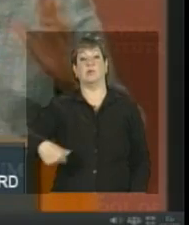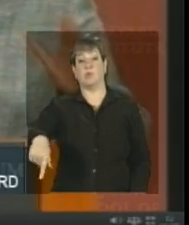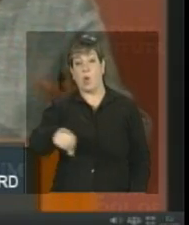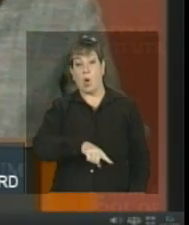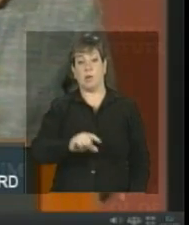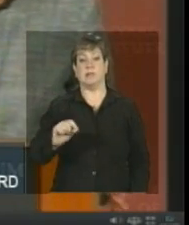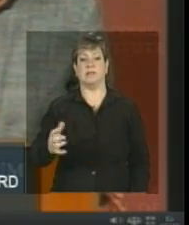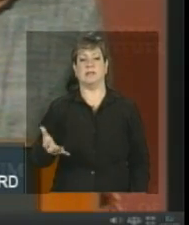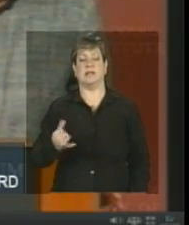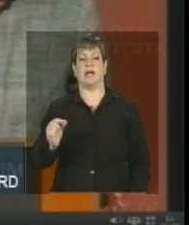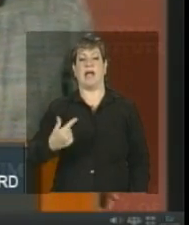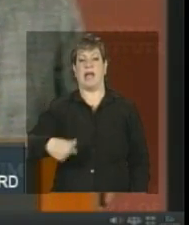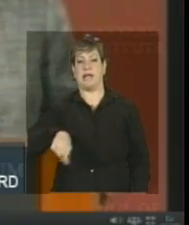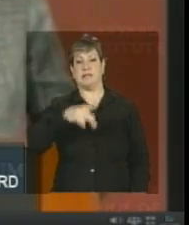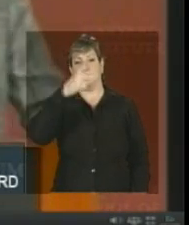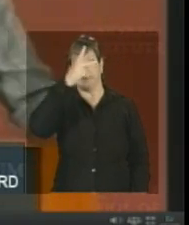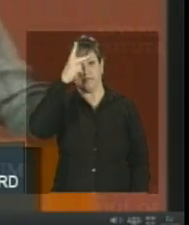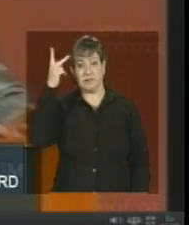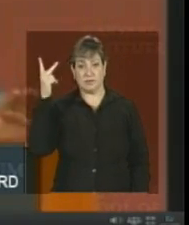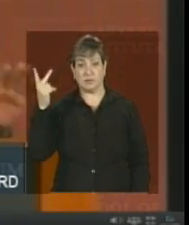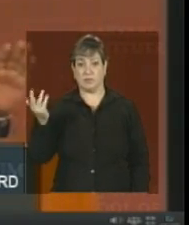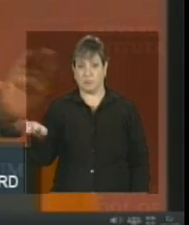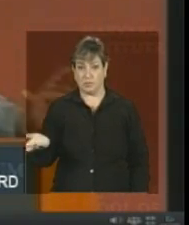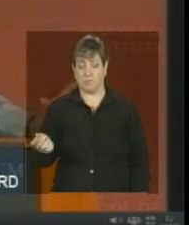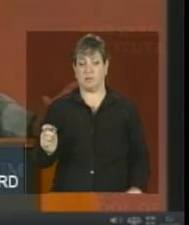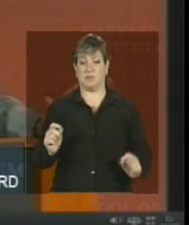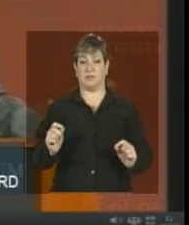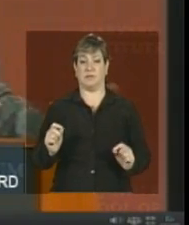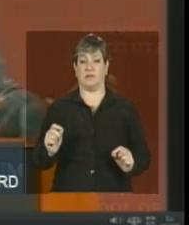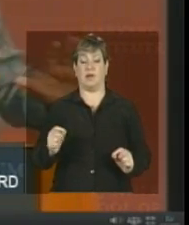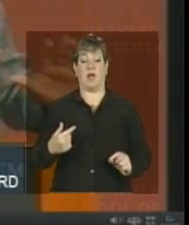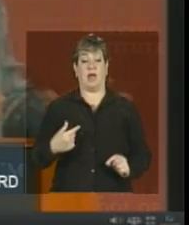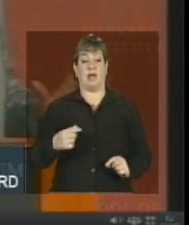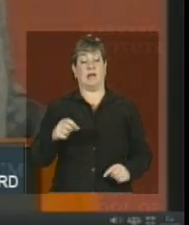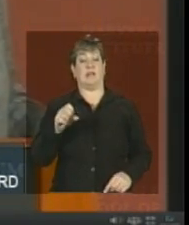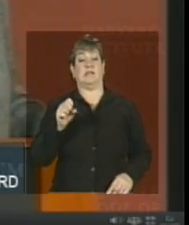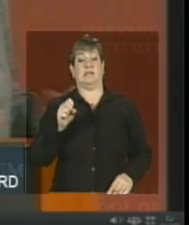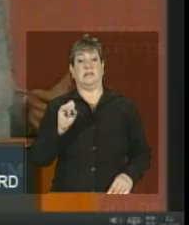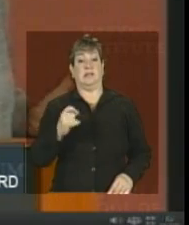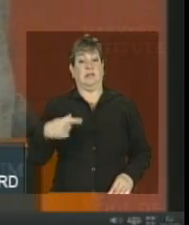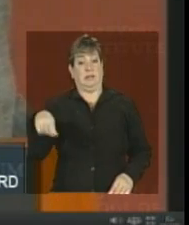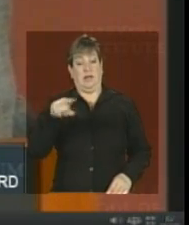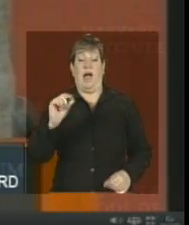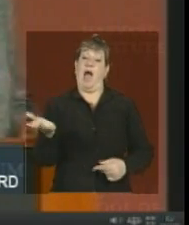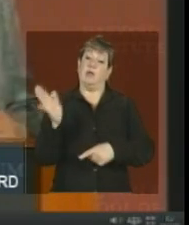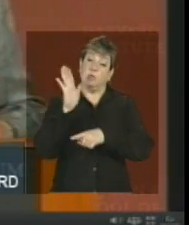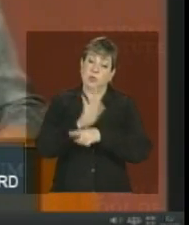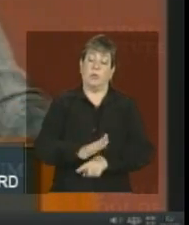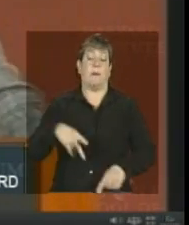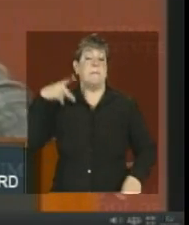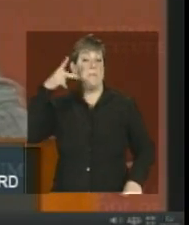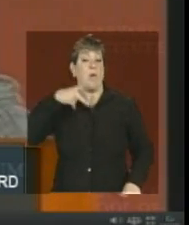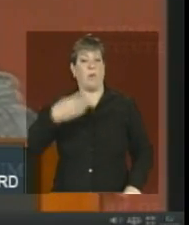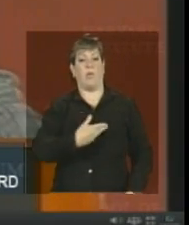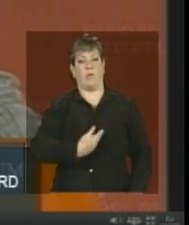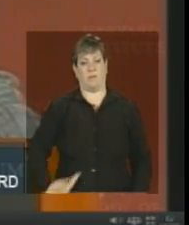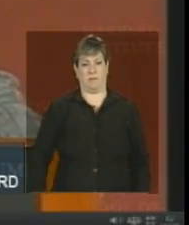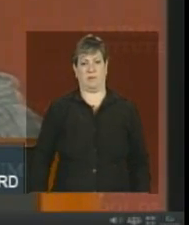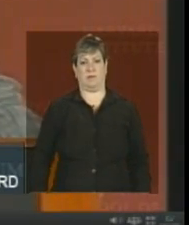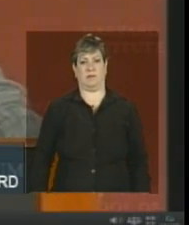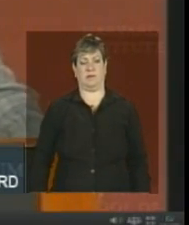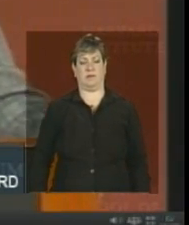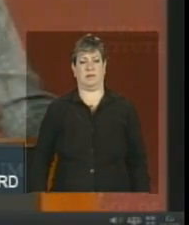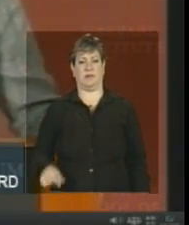que queiramos que essas pessoas não apoiem as políticas dos governos. Por